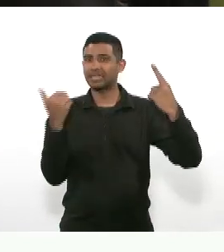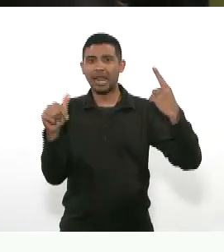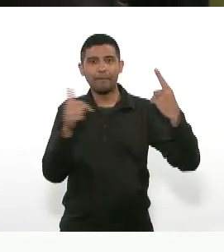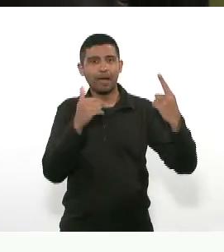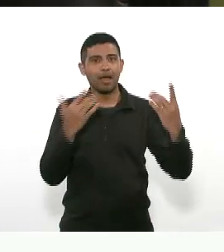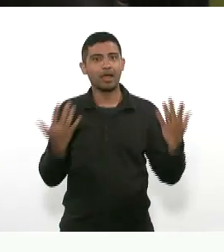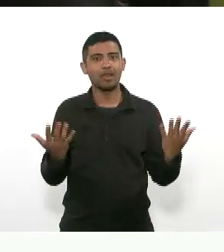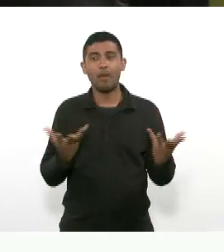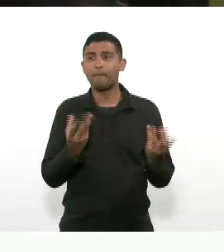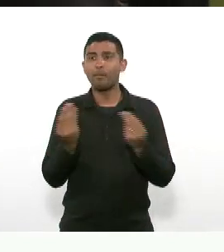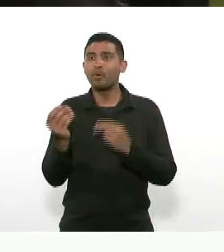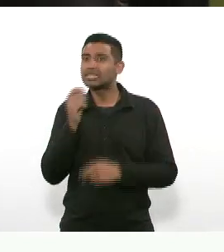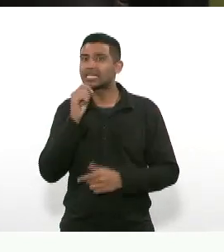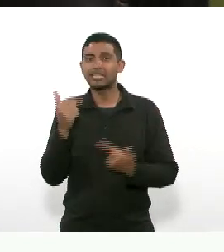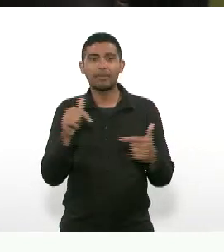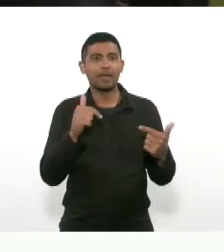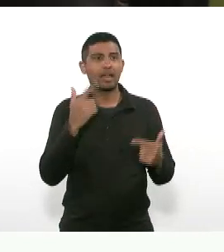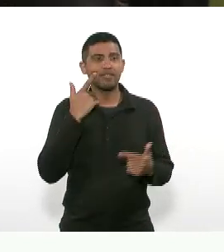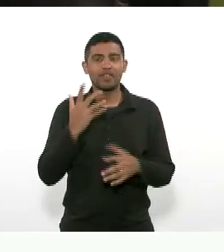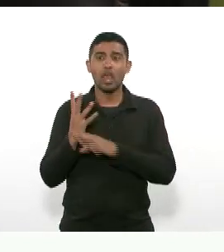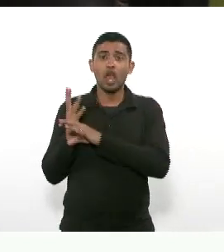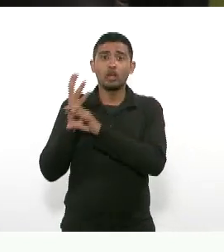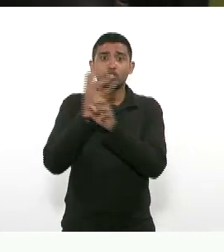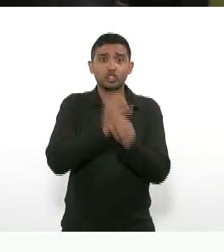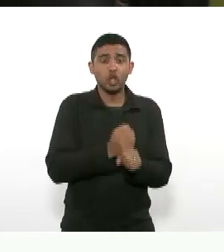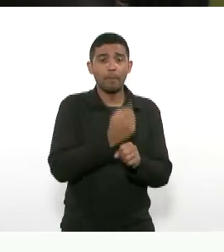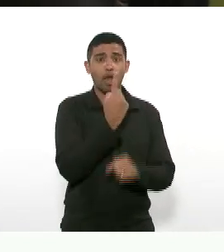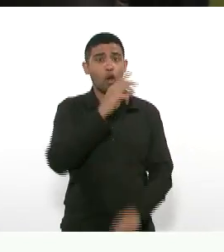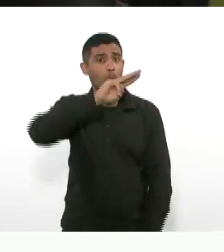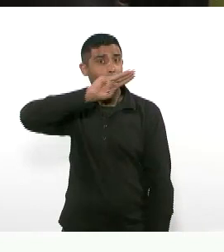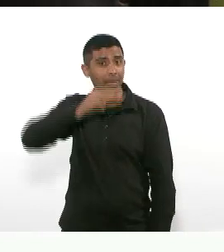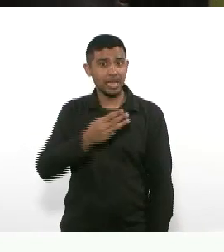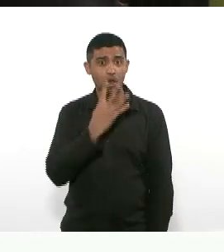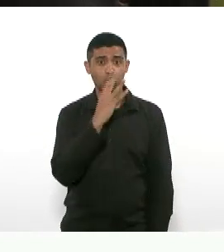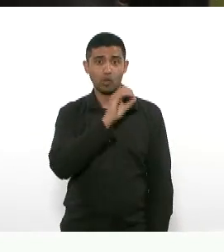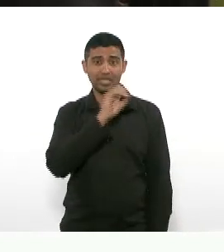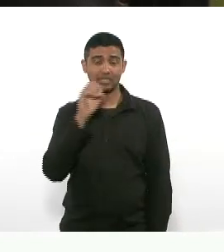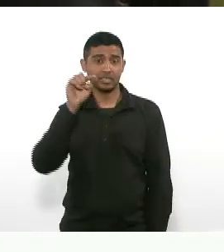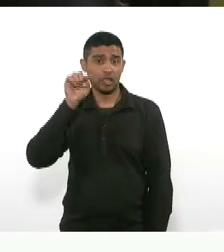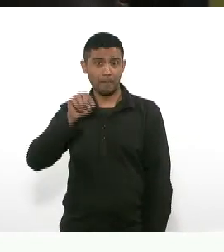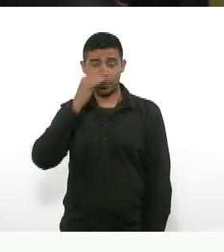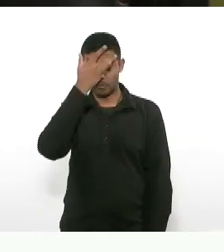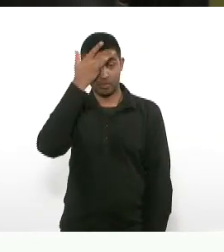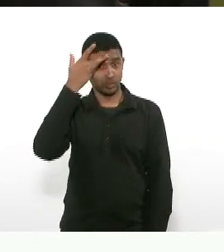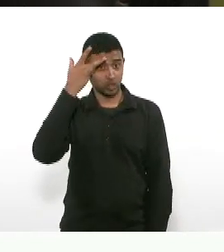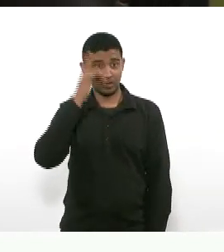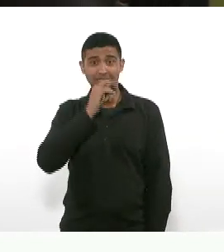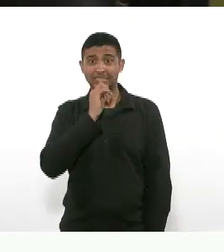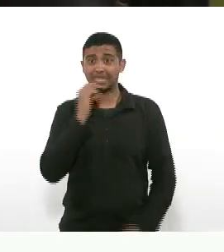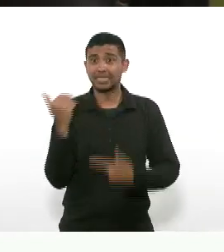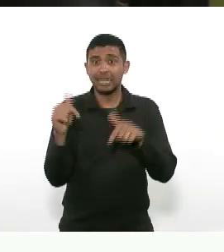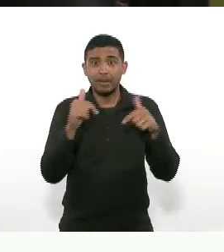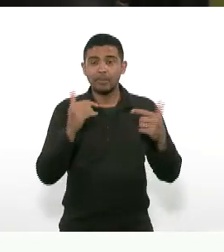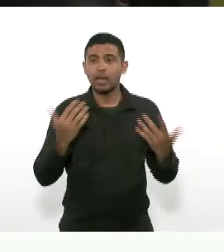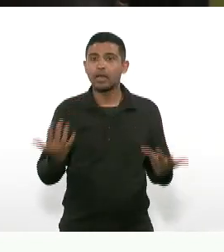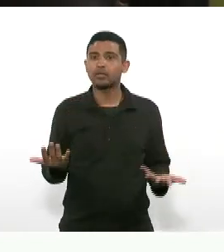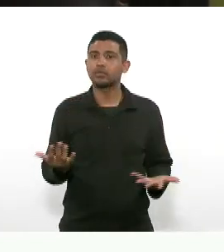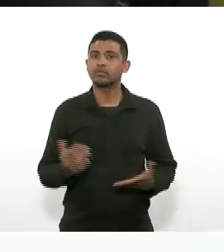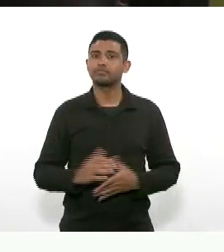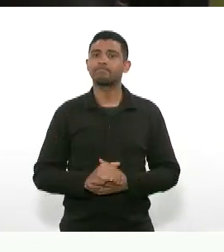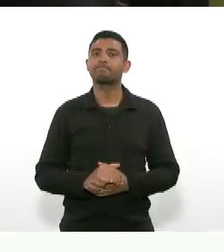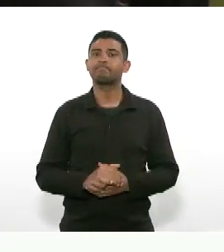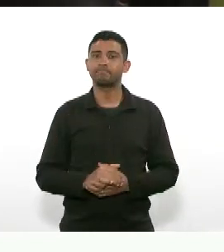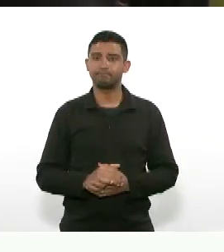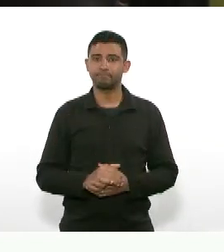Rio de Janeiro conta com 1.400.000 pessoas sem emprego, sem trabalho, nem sem emprego, sem trabalho.